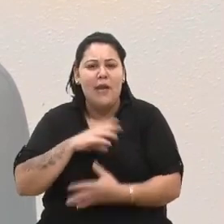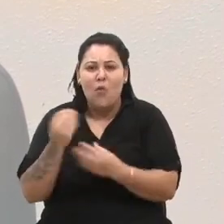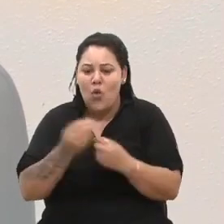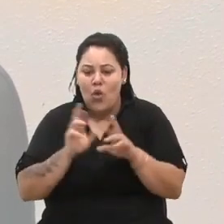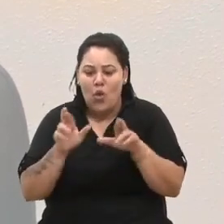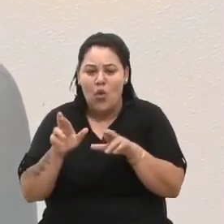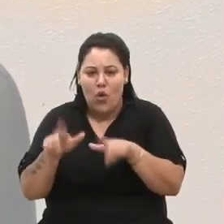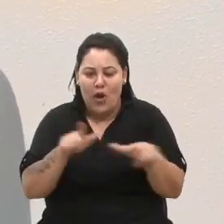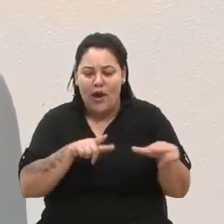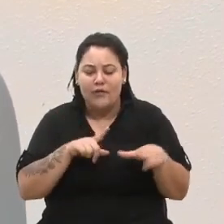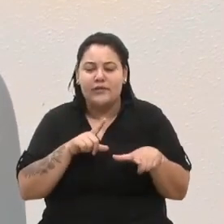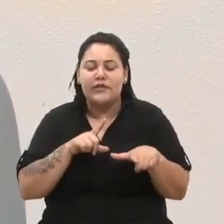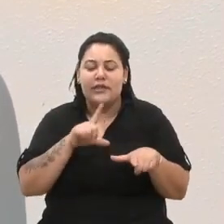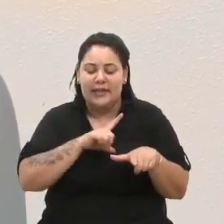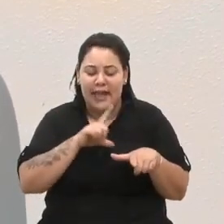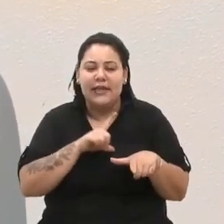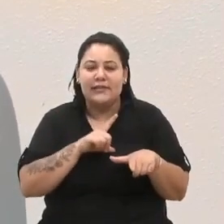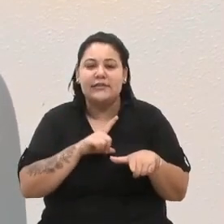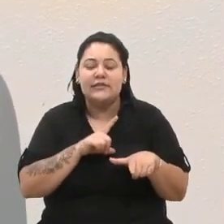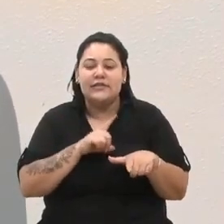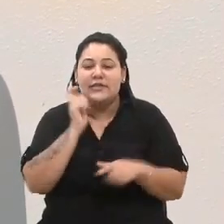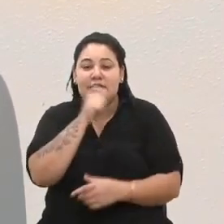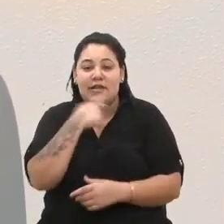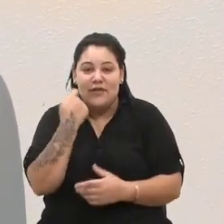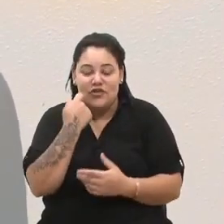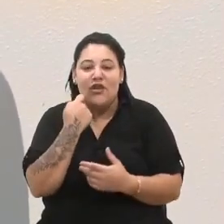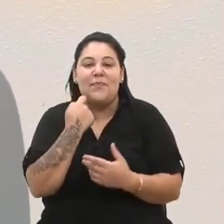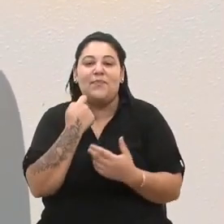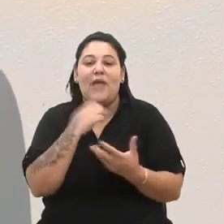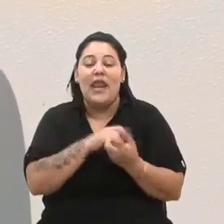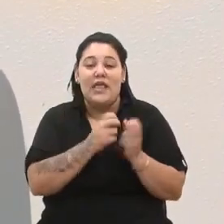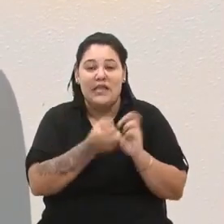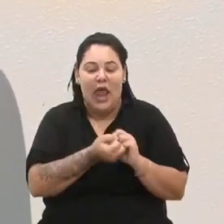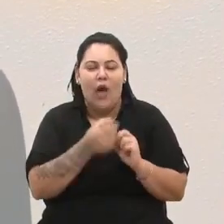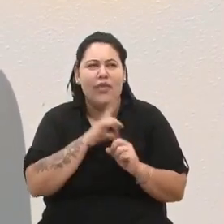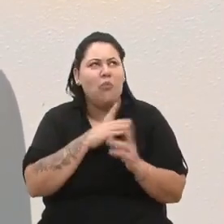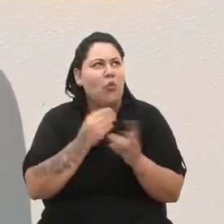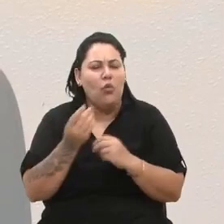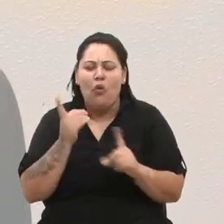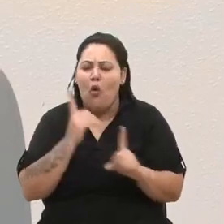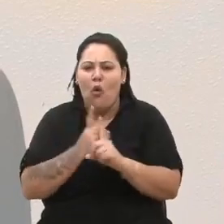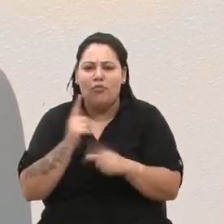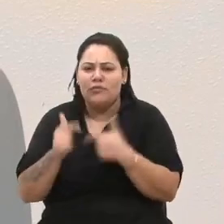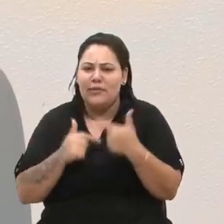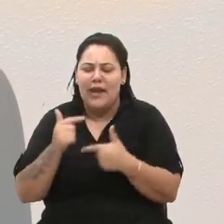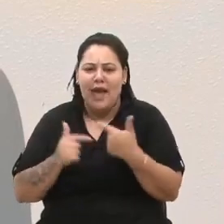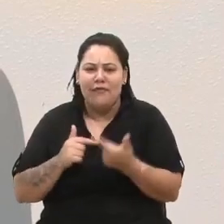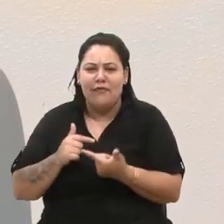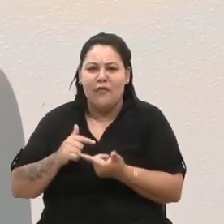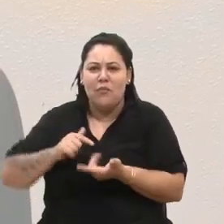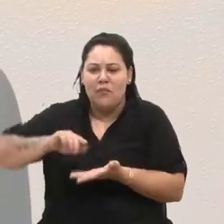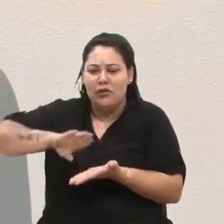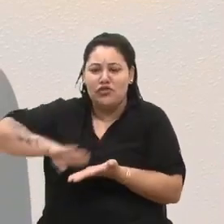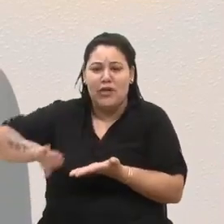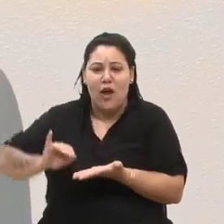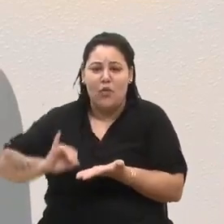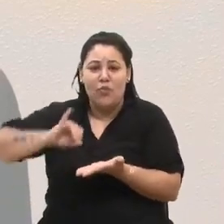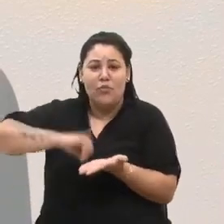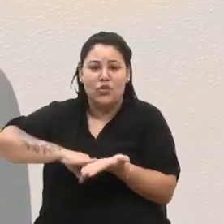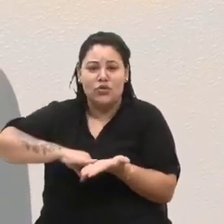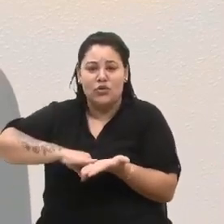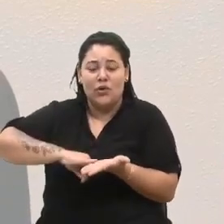encontros que eles trabalhavam em cima de uma isenção de impostos para